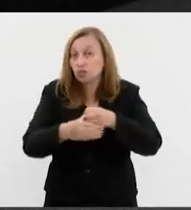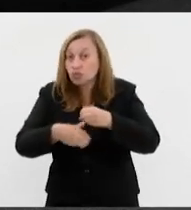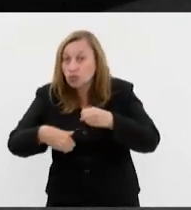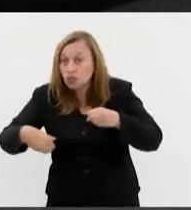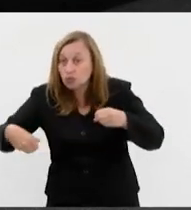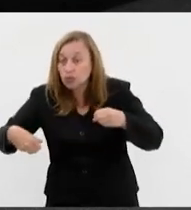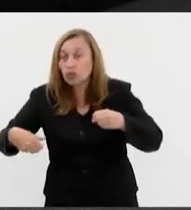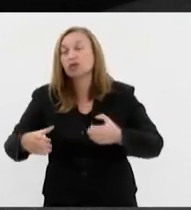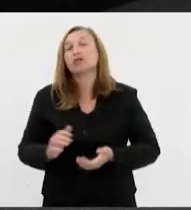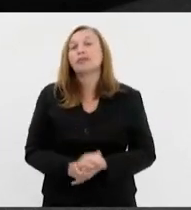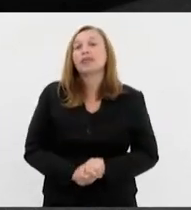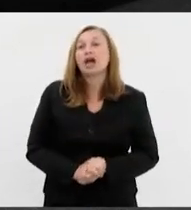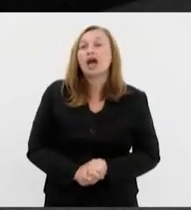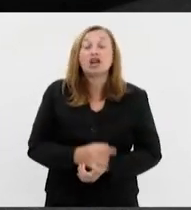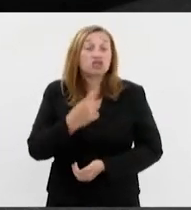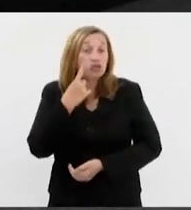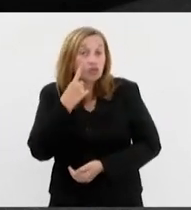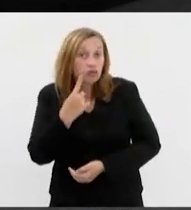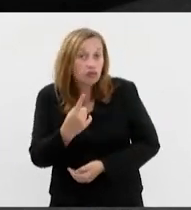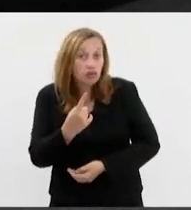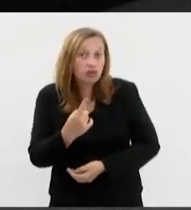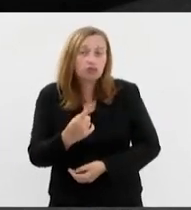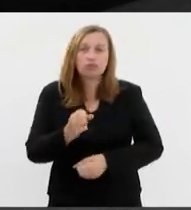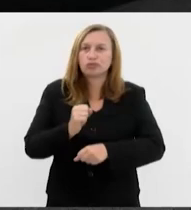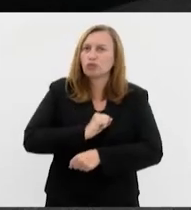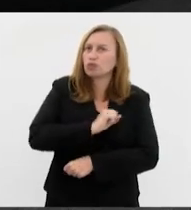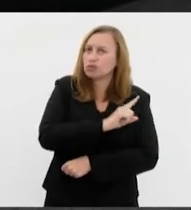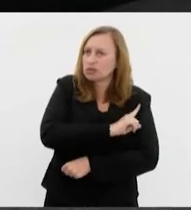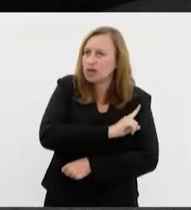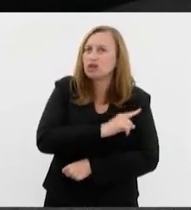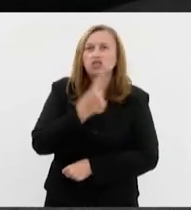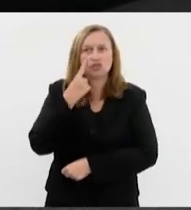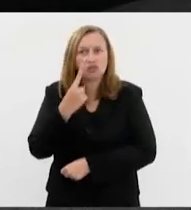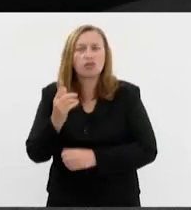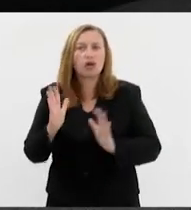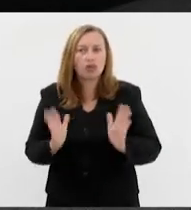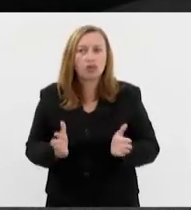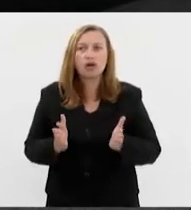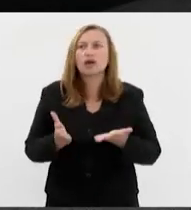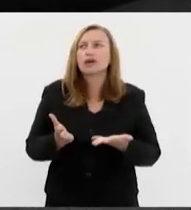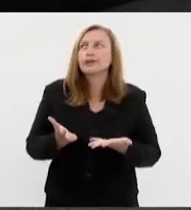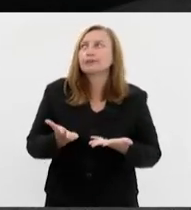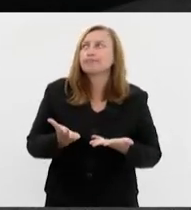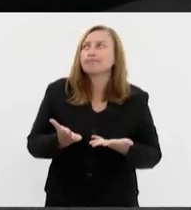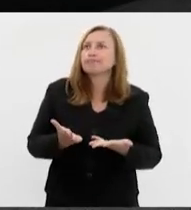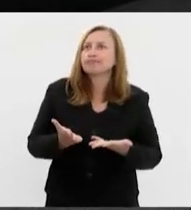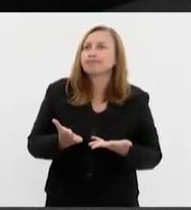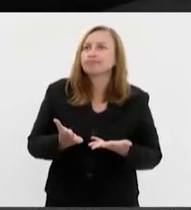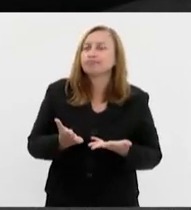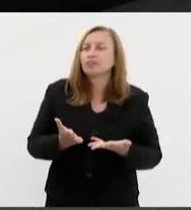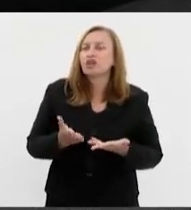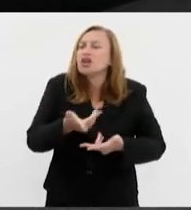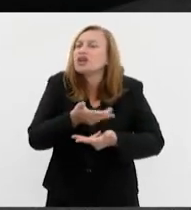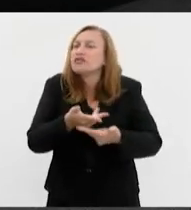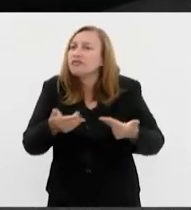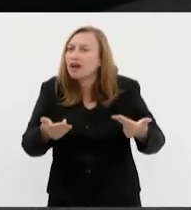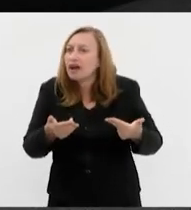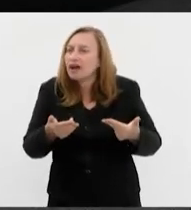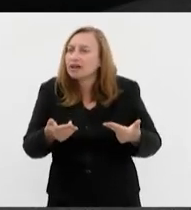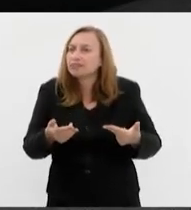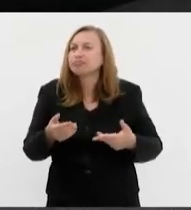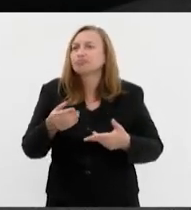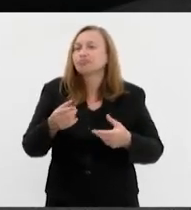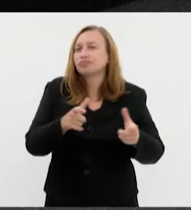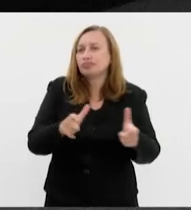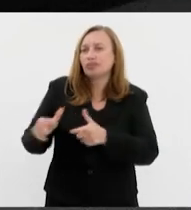básico. A gente viu a situação de São Gonçalo, a gente viu agora a situação, enfim, de Barra do